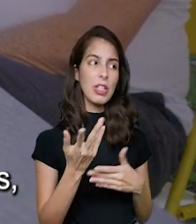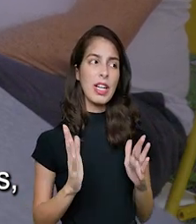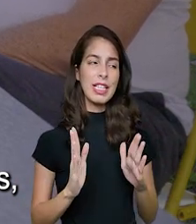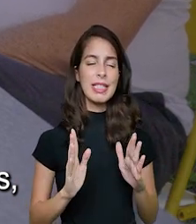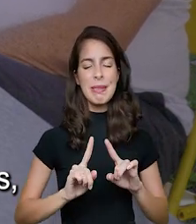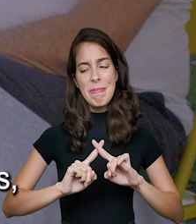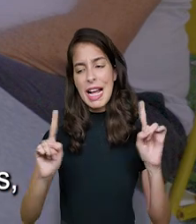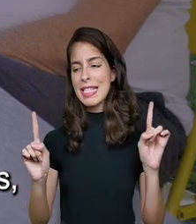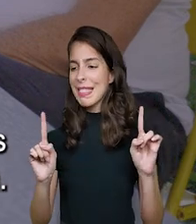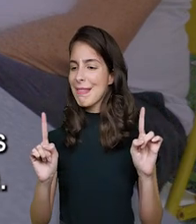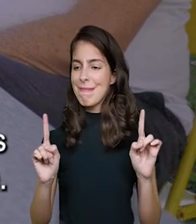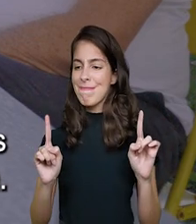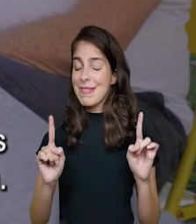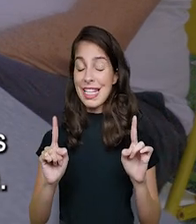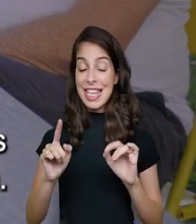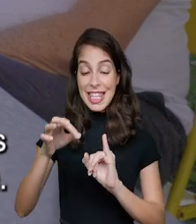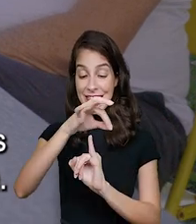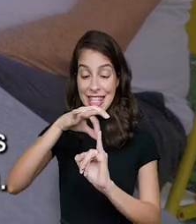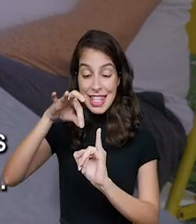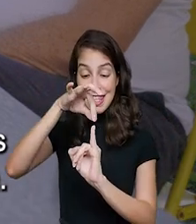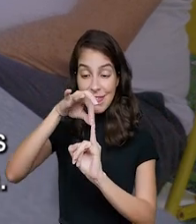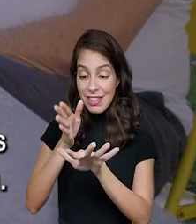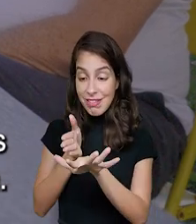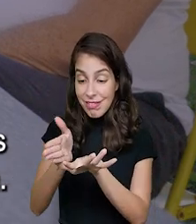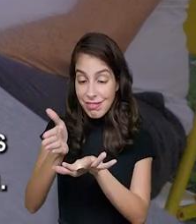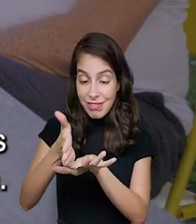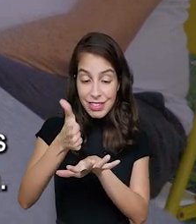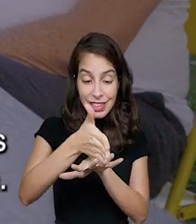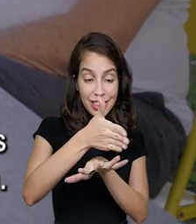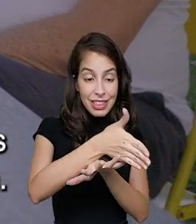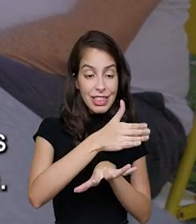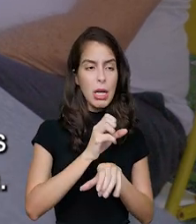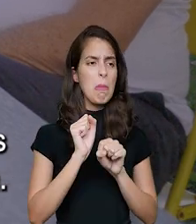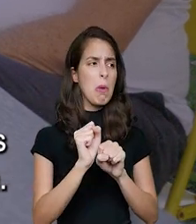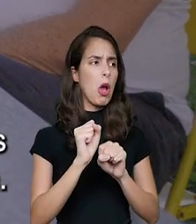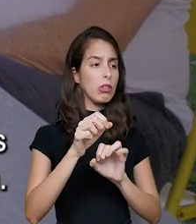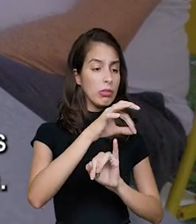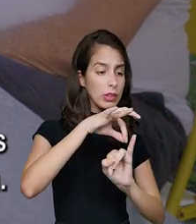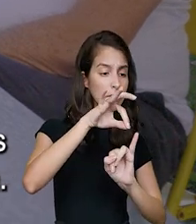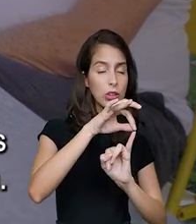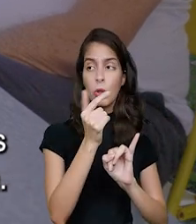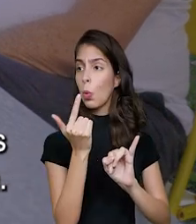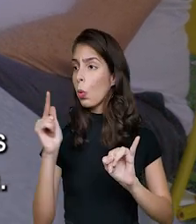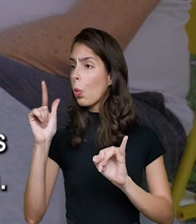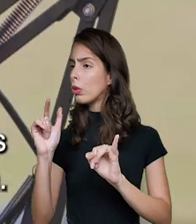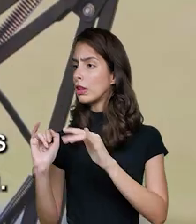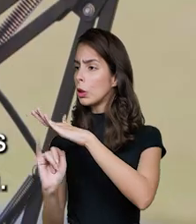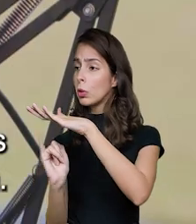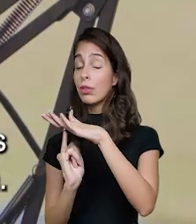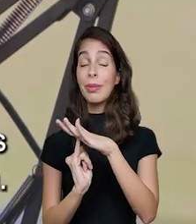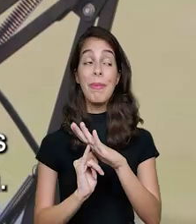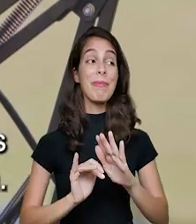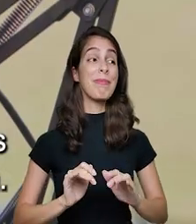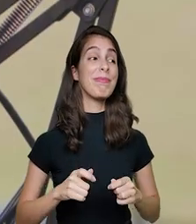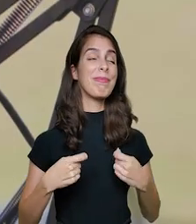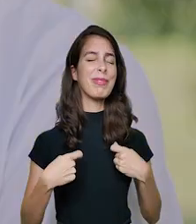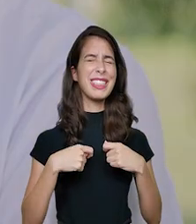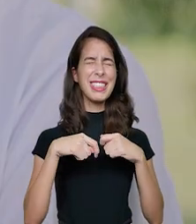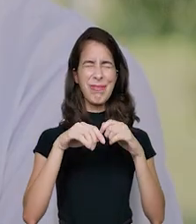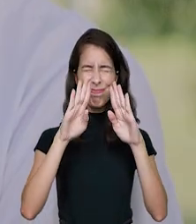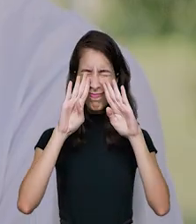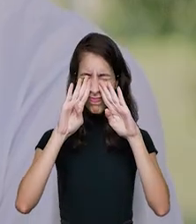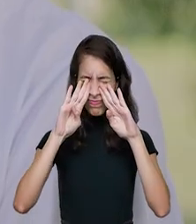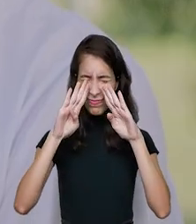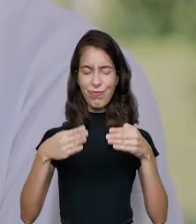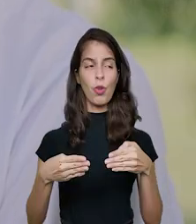que nós trabalhamos ou UFS ifs ou qualquer outra instituição acho nós podos ser uma instituição mais humana sim né você